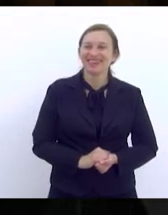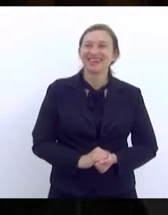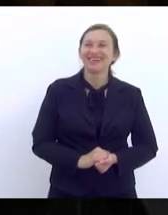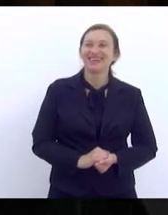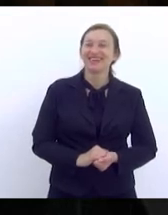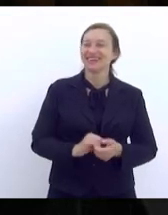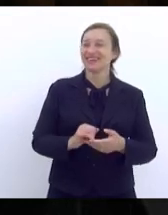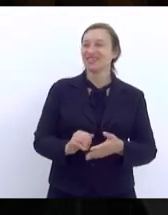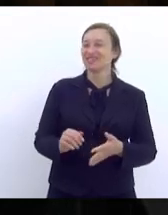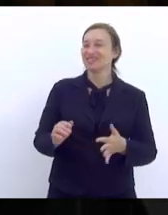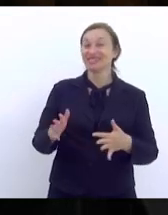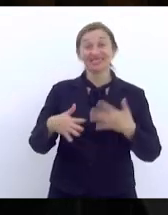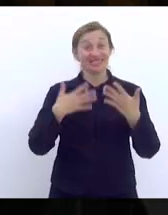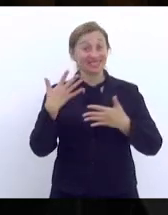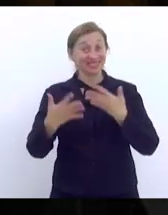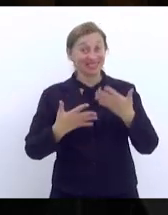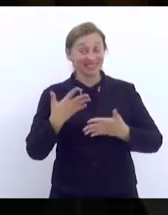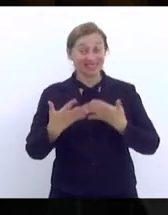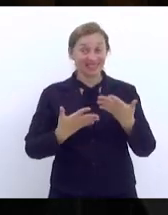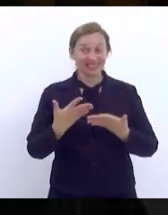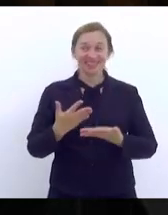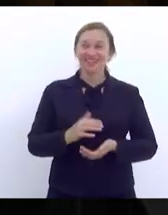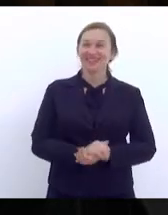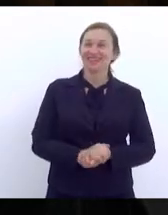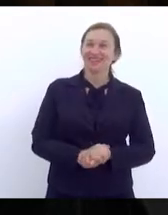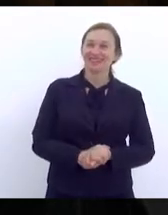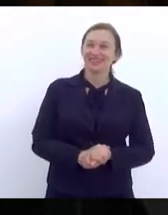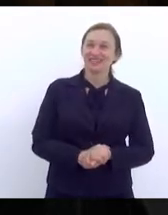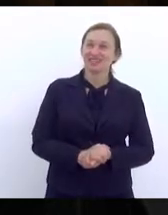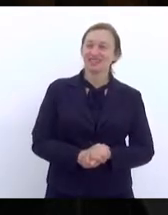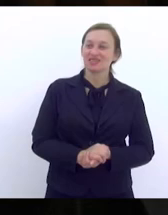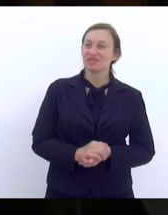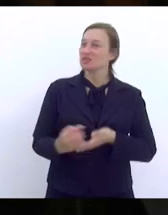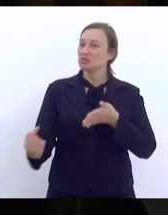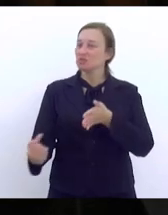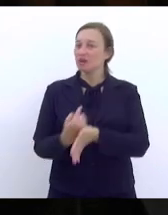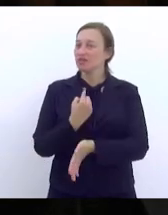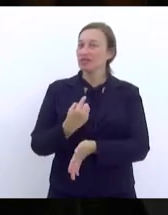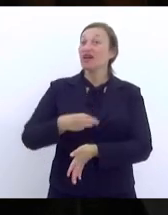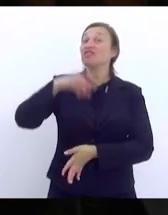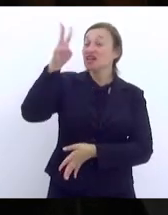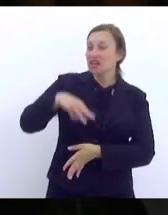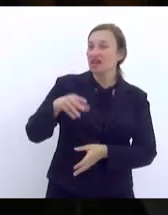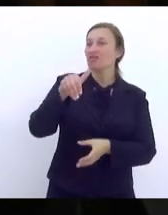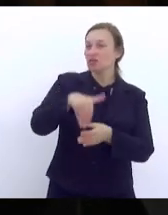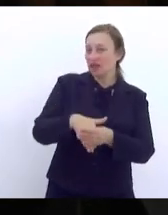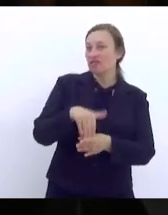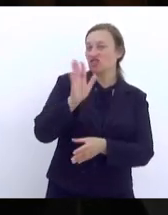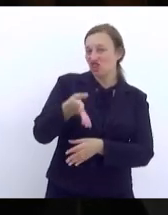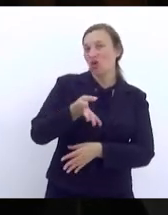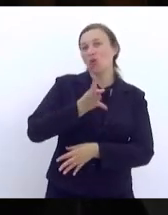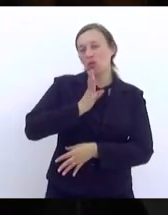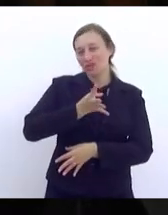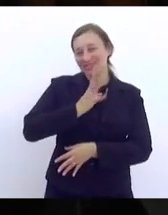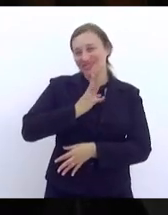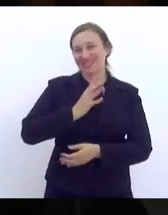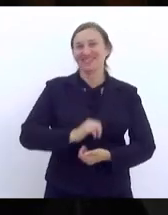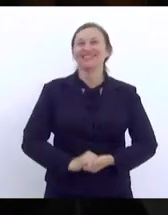simpatia e dizer mas não perguntava quem eu votava porque já me conhecia